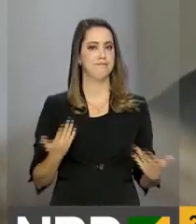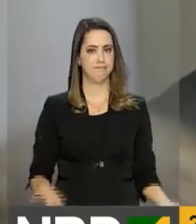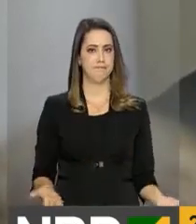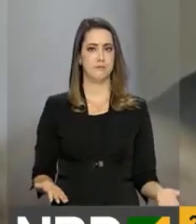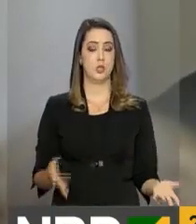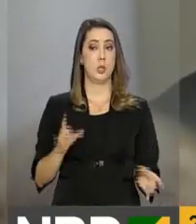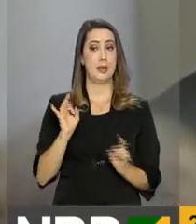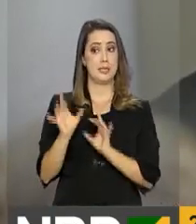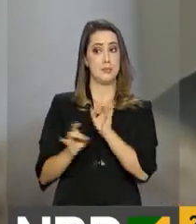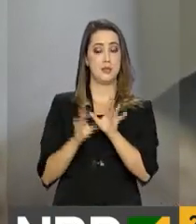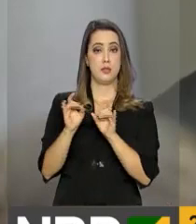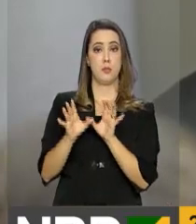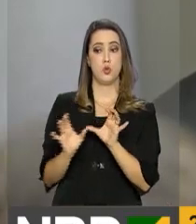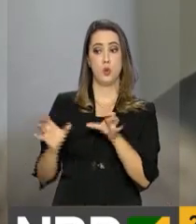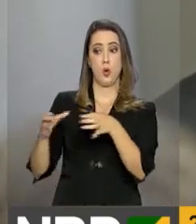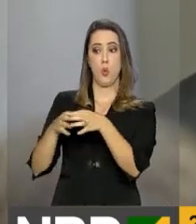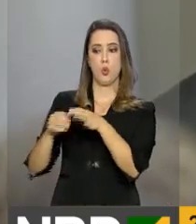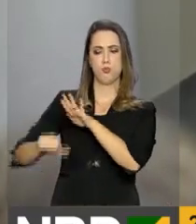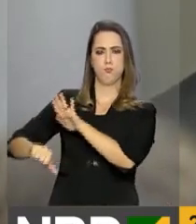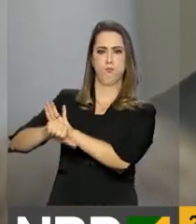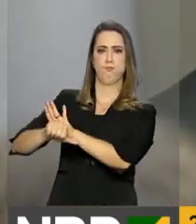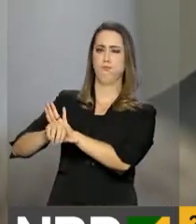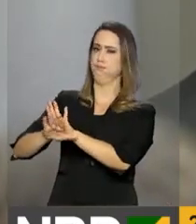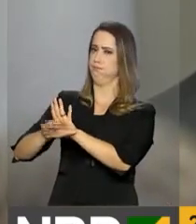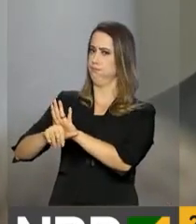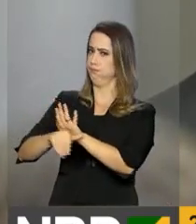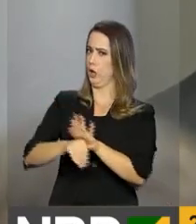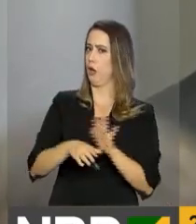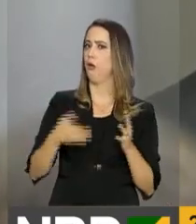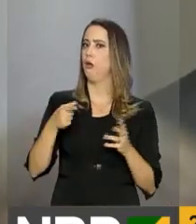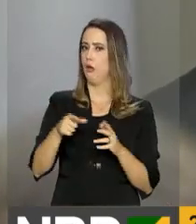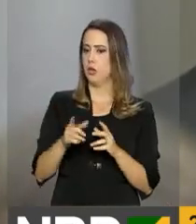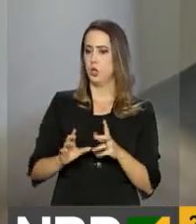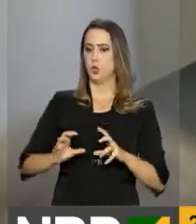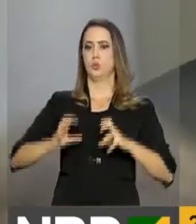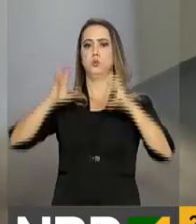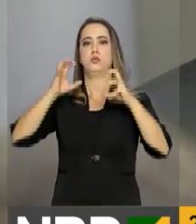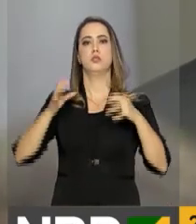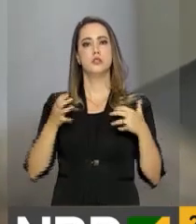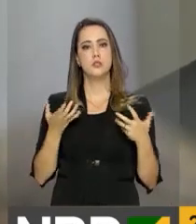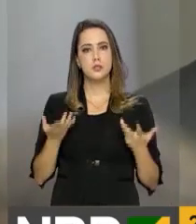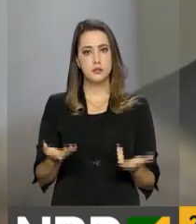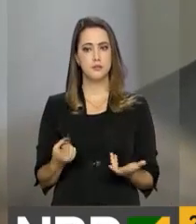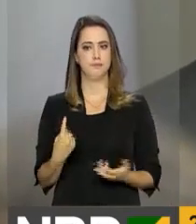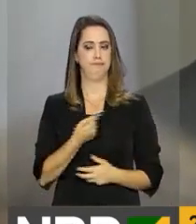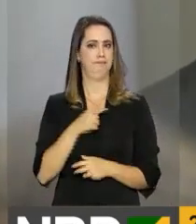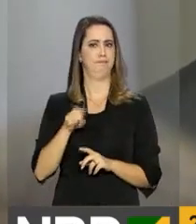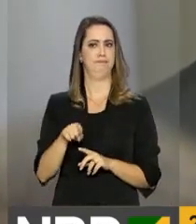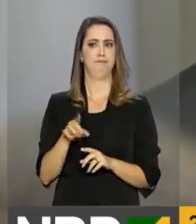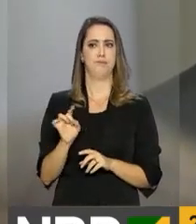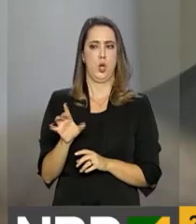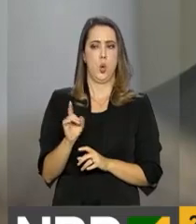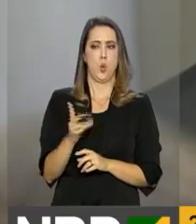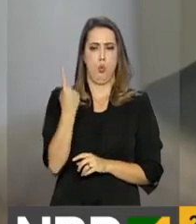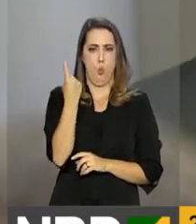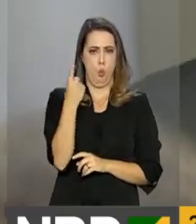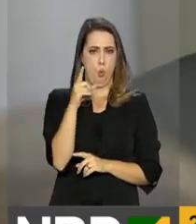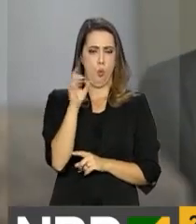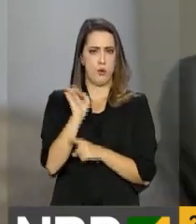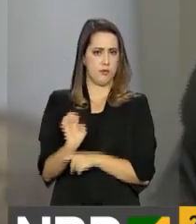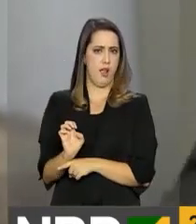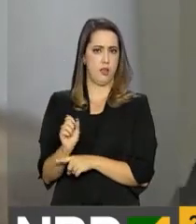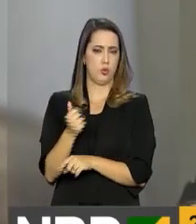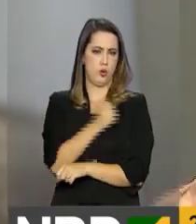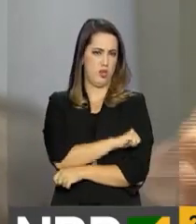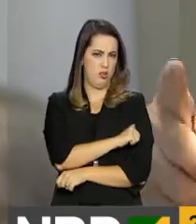porque o banditismo, a criminalidade reage, não é? E eu disse, mas não vou me cifrar apenas ao Rio de Janeiro. Eu